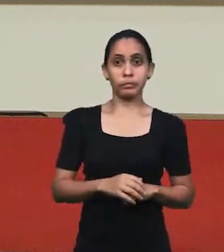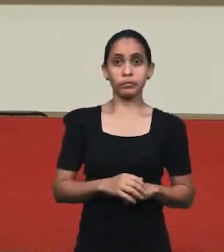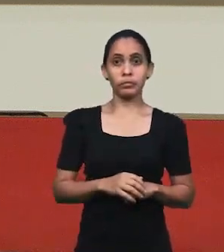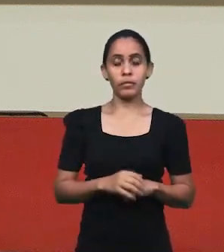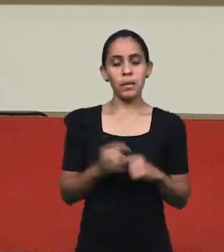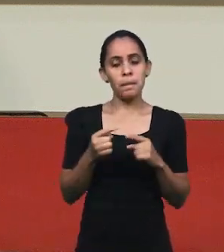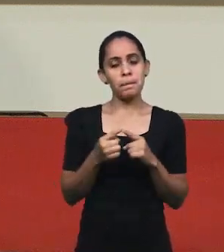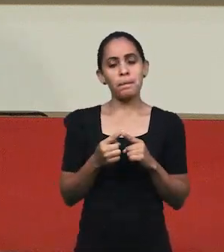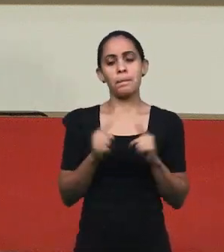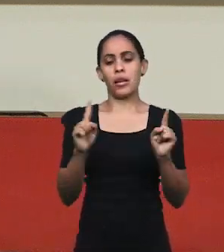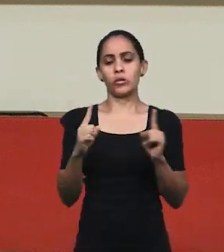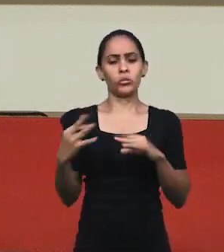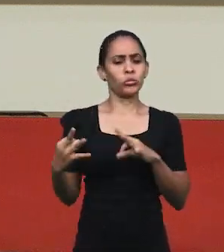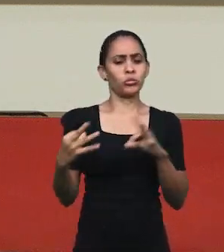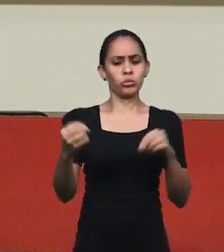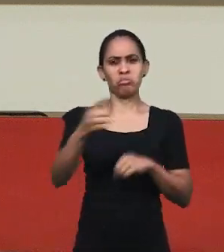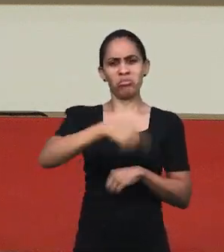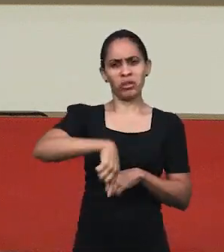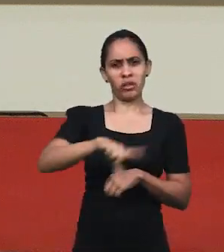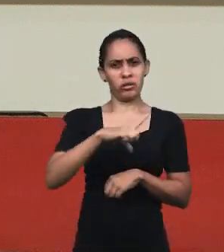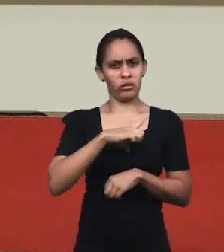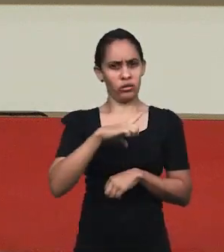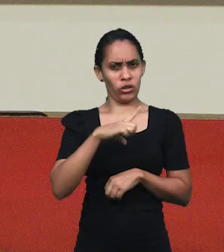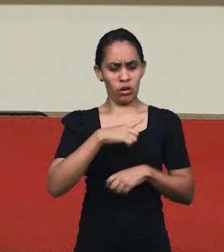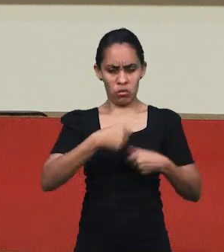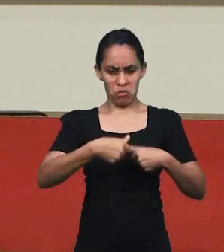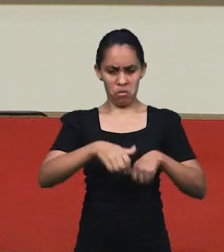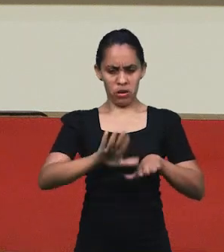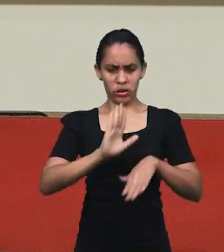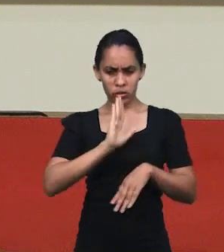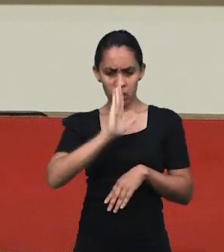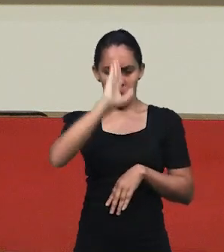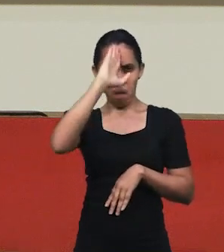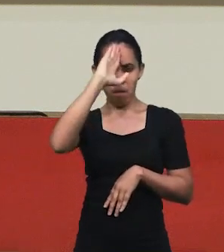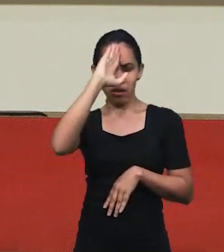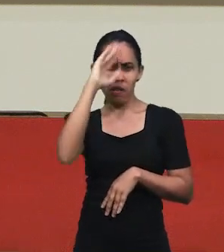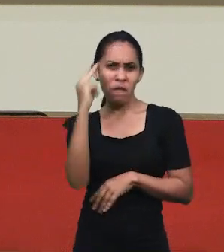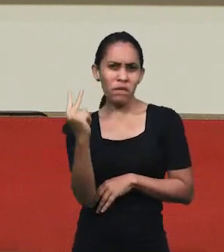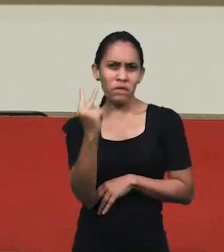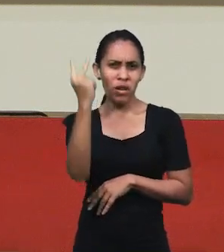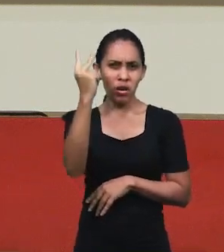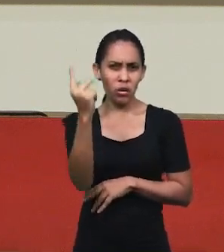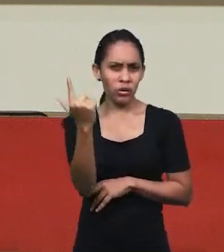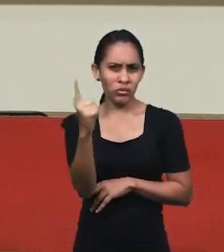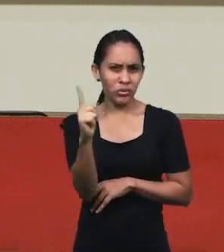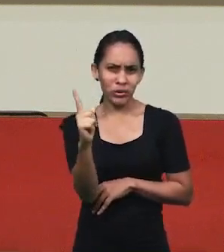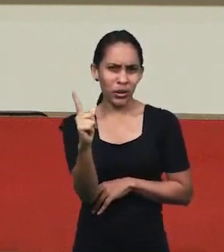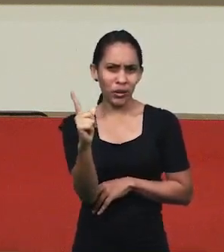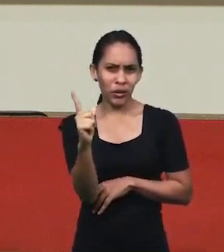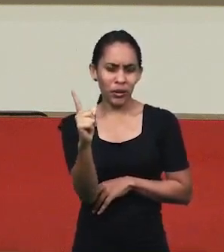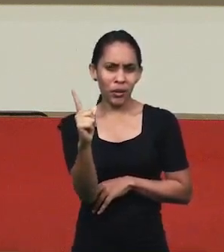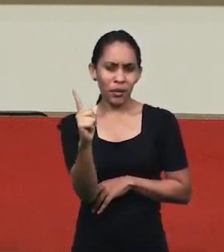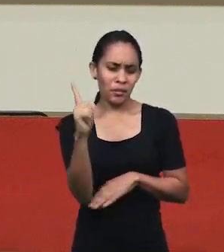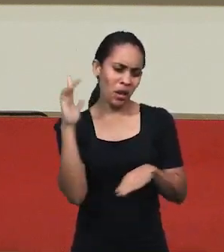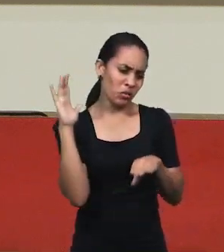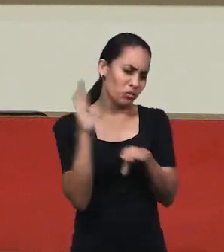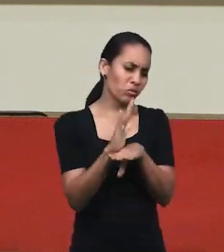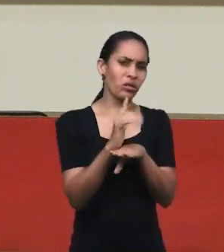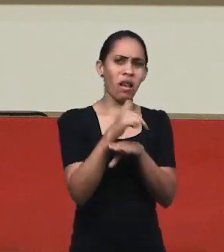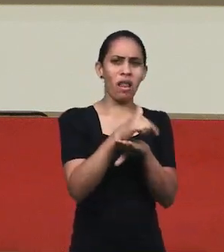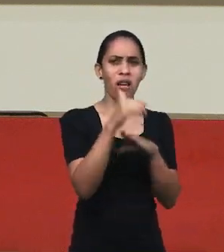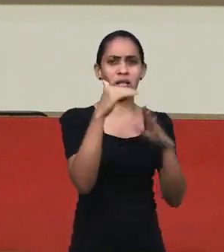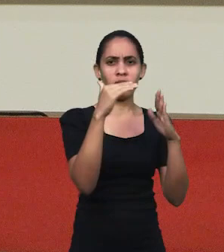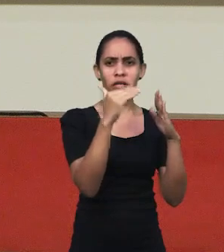força. Mas todas as armas que ele tinha do exército romano não serviam para a batalha que ele